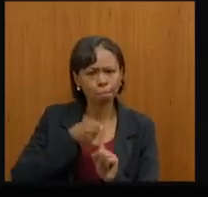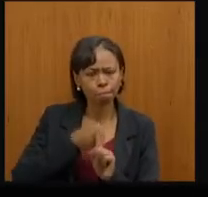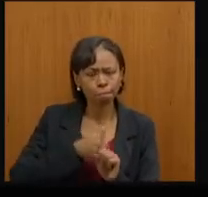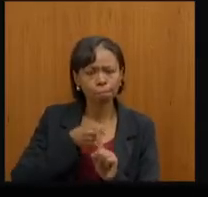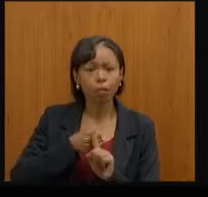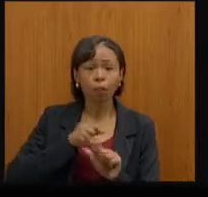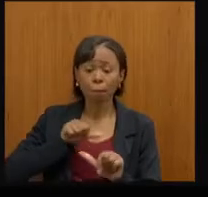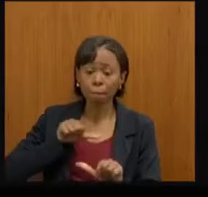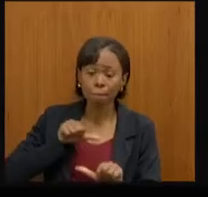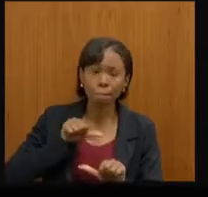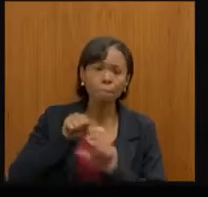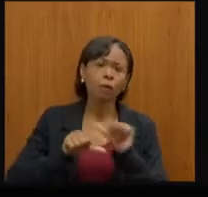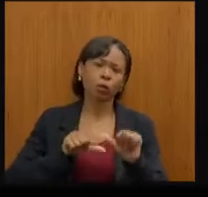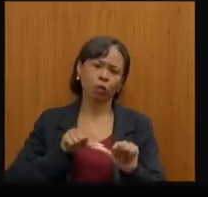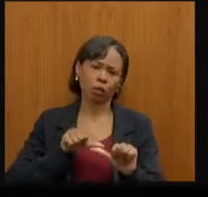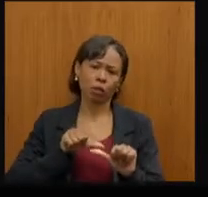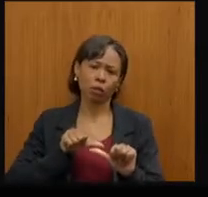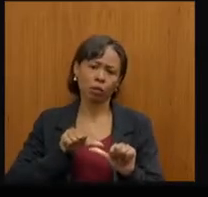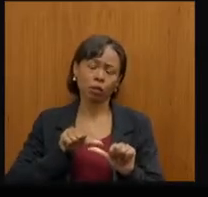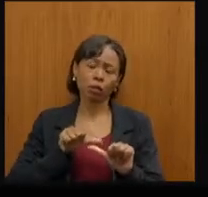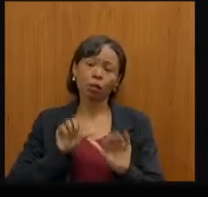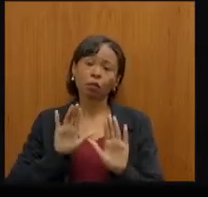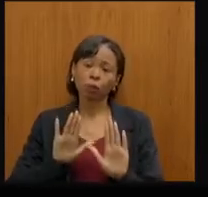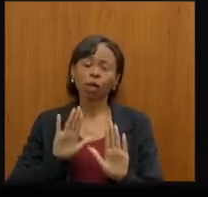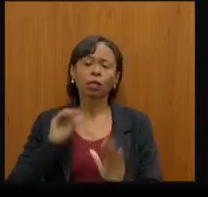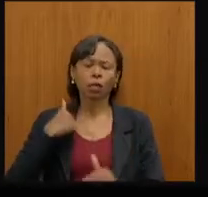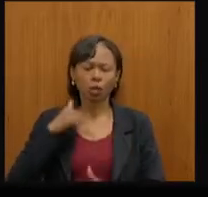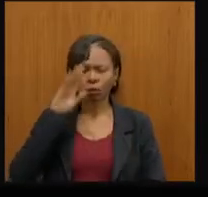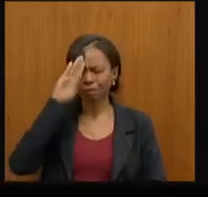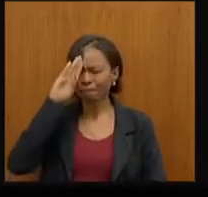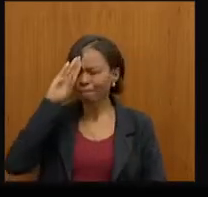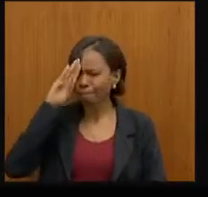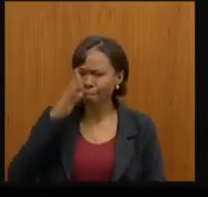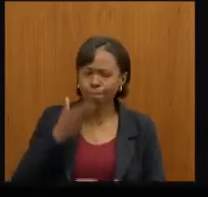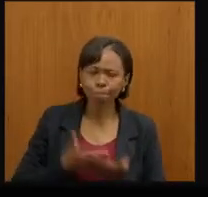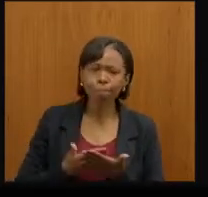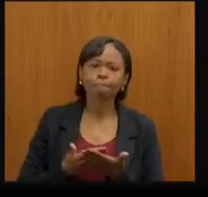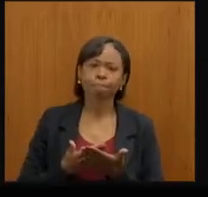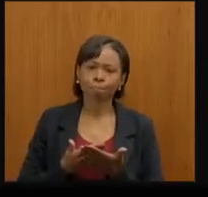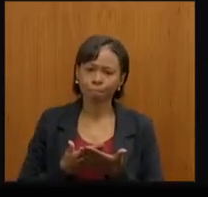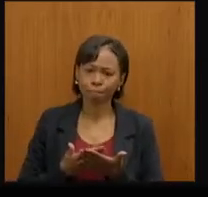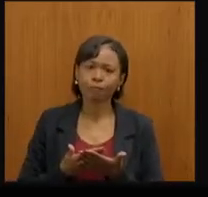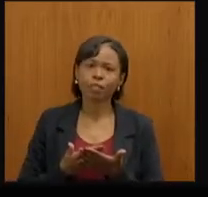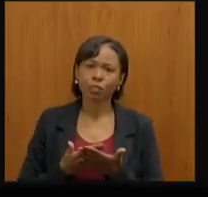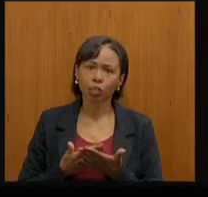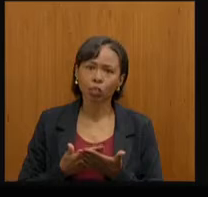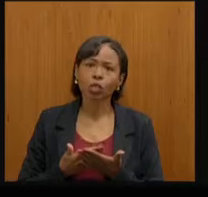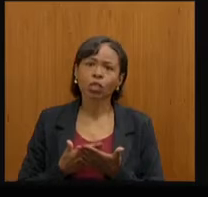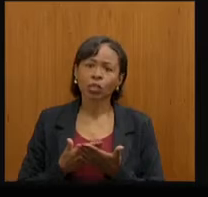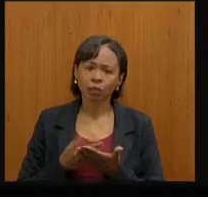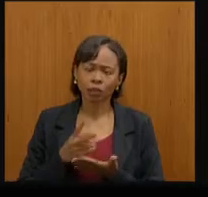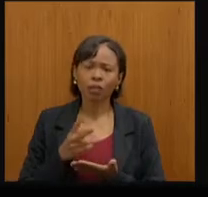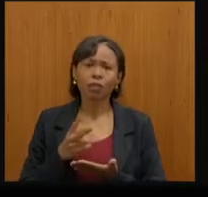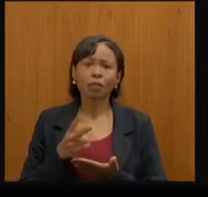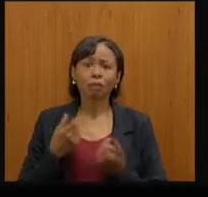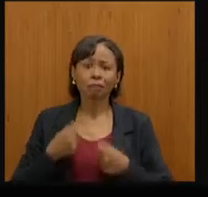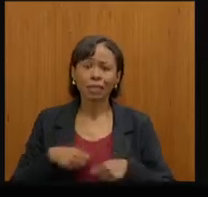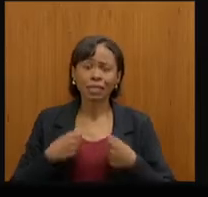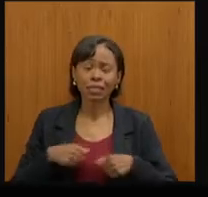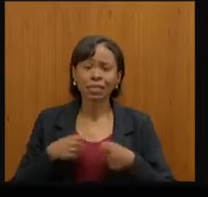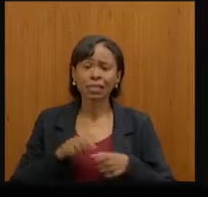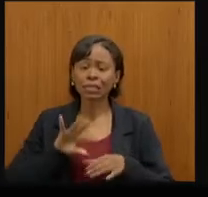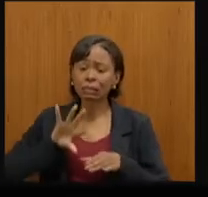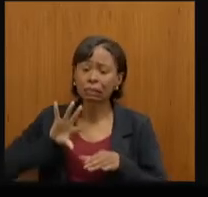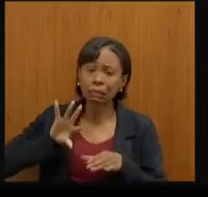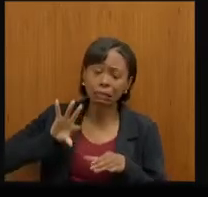reverter essa situação mas eu creio acredito muito que ela deva ter levado um estudante ela tem que